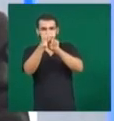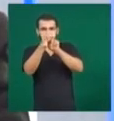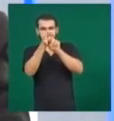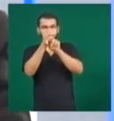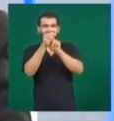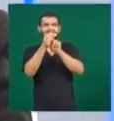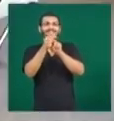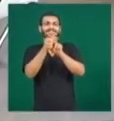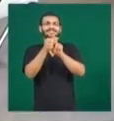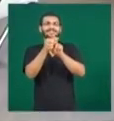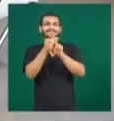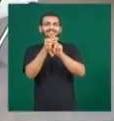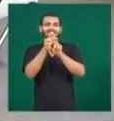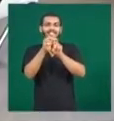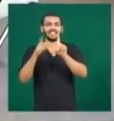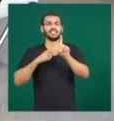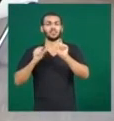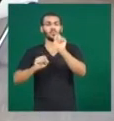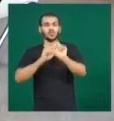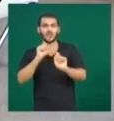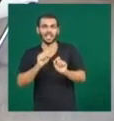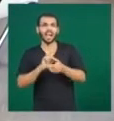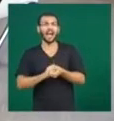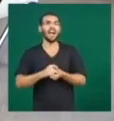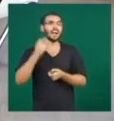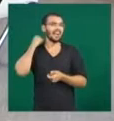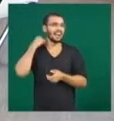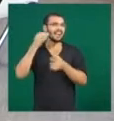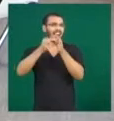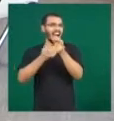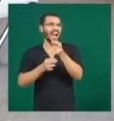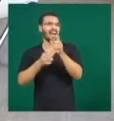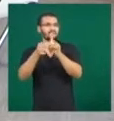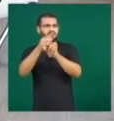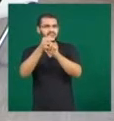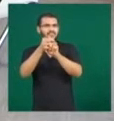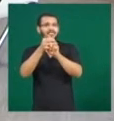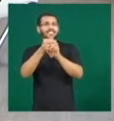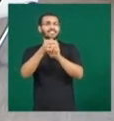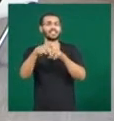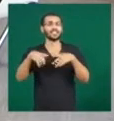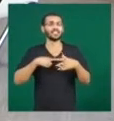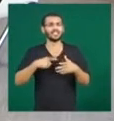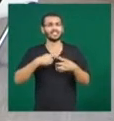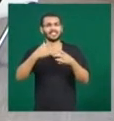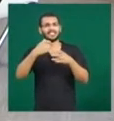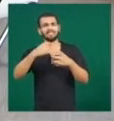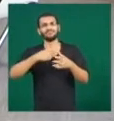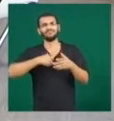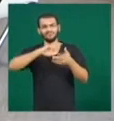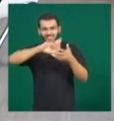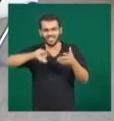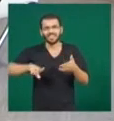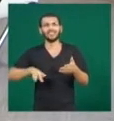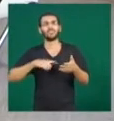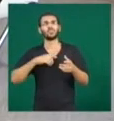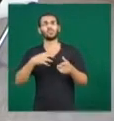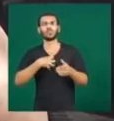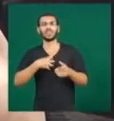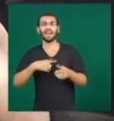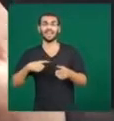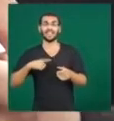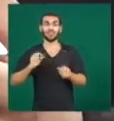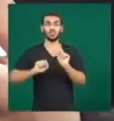neurais. Então, aquela hérnia de disco que causa sintomas, ela tem que provocar a chamada dor